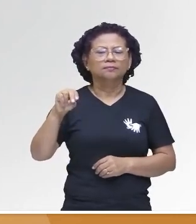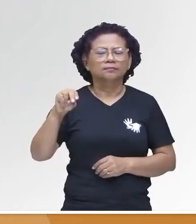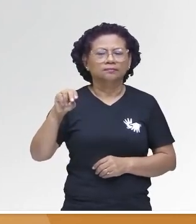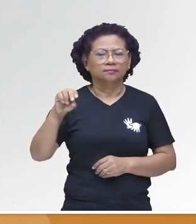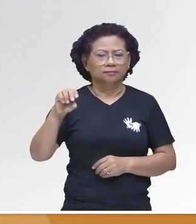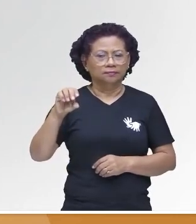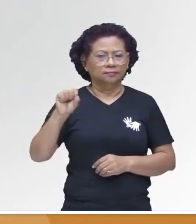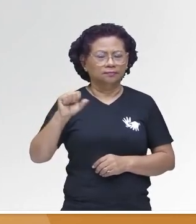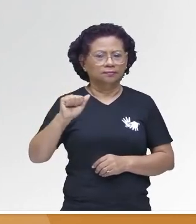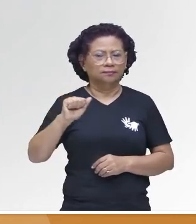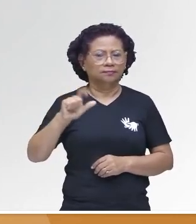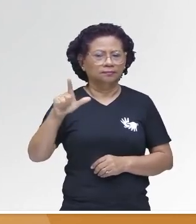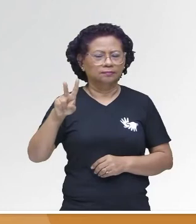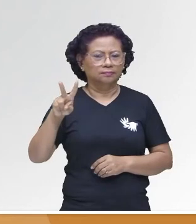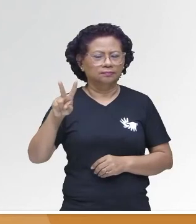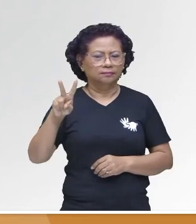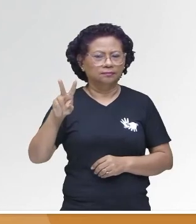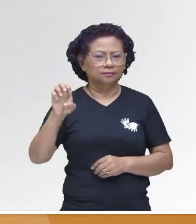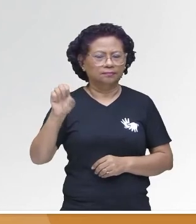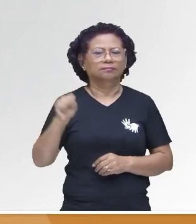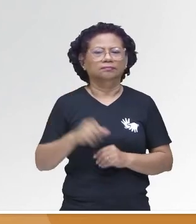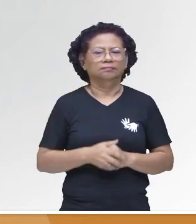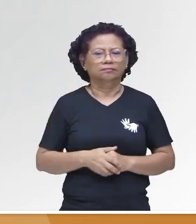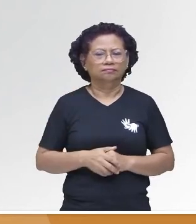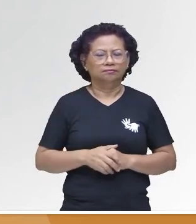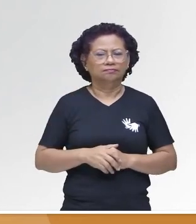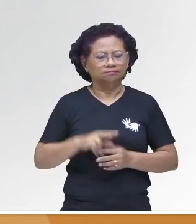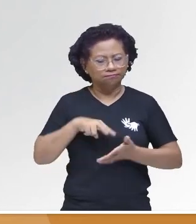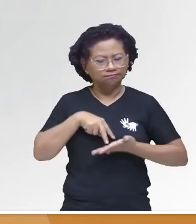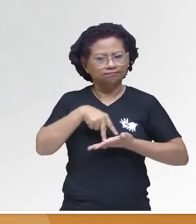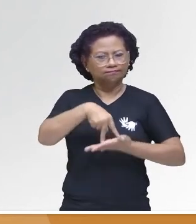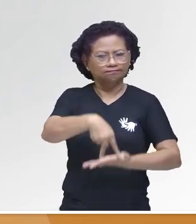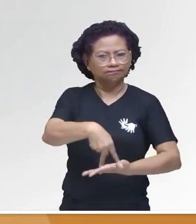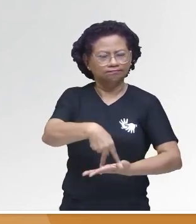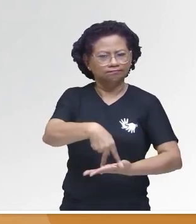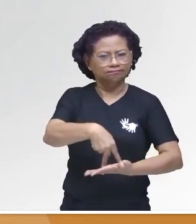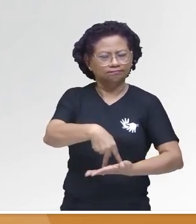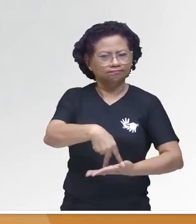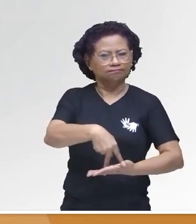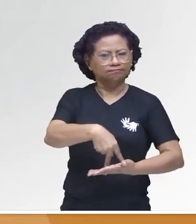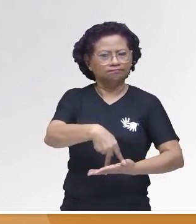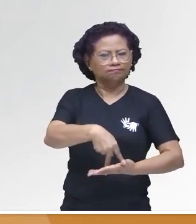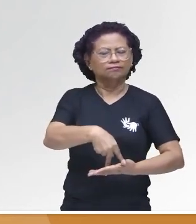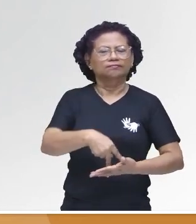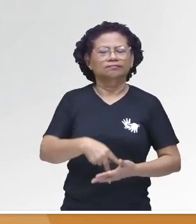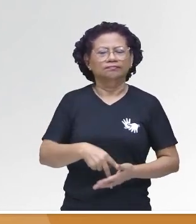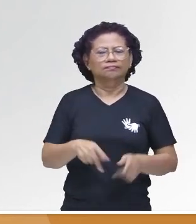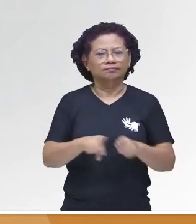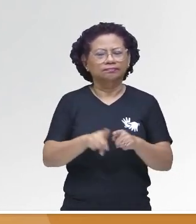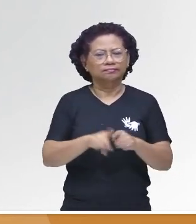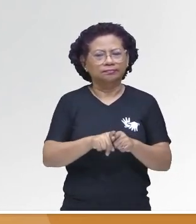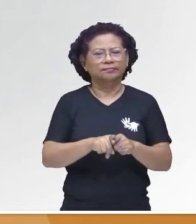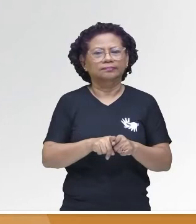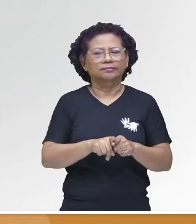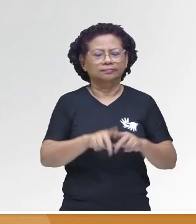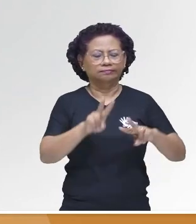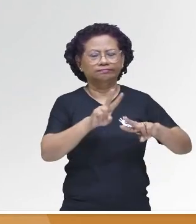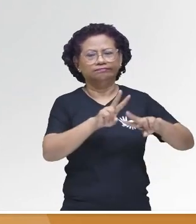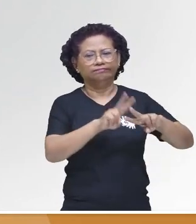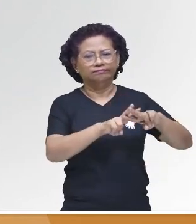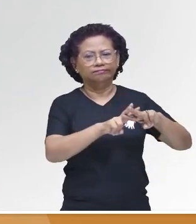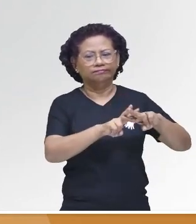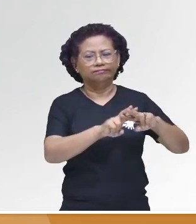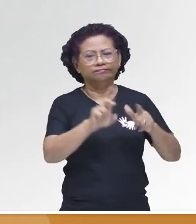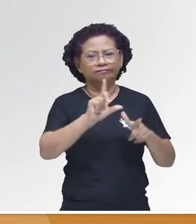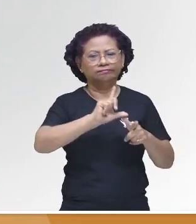cara que governou a República Rio-Grandense durante algum tempo, acabou sendo preso, empreendeu uma fuga